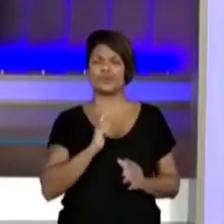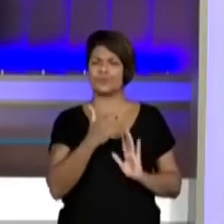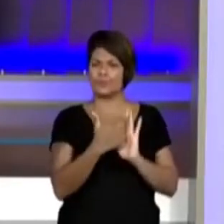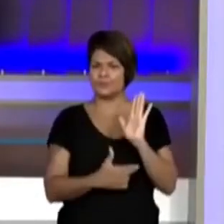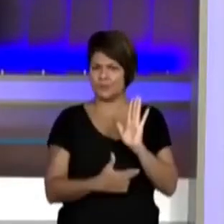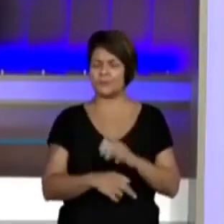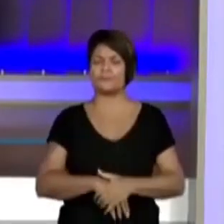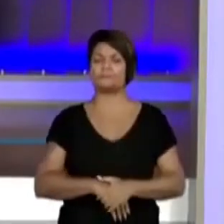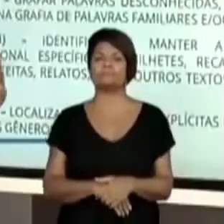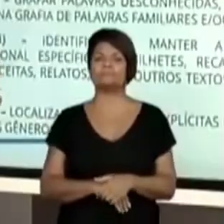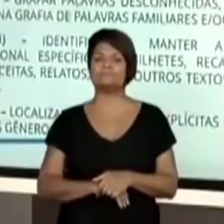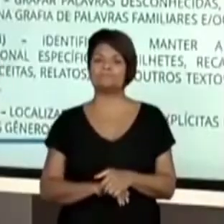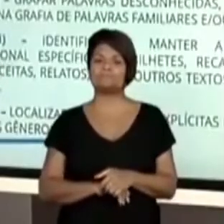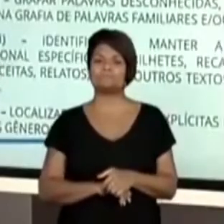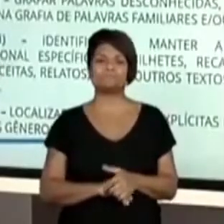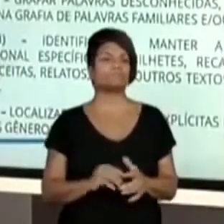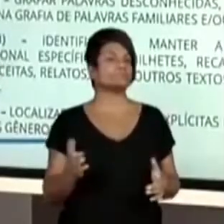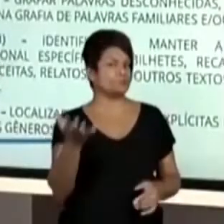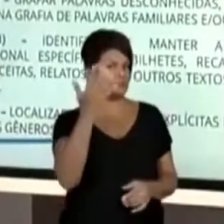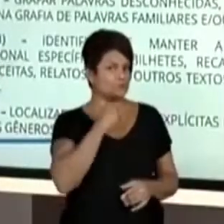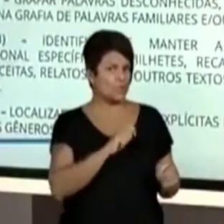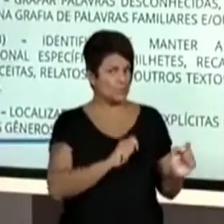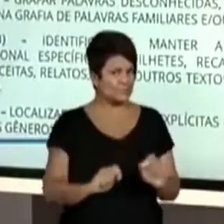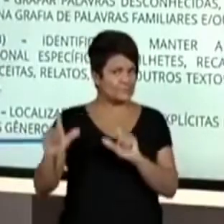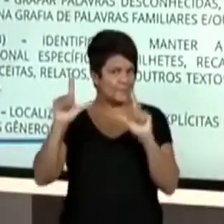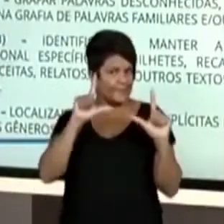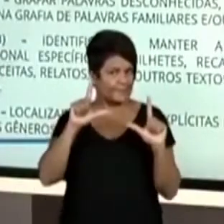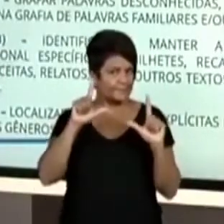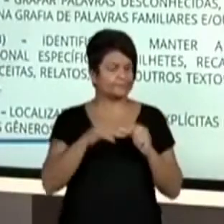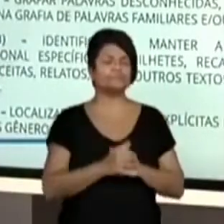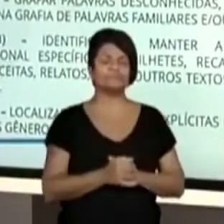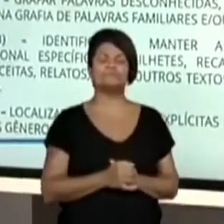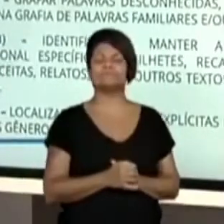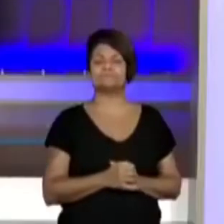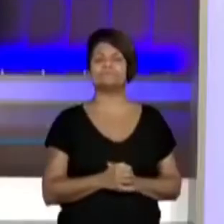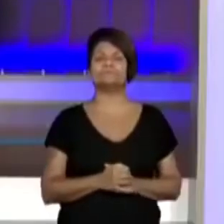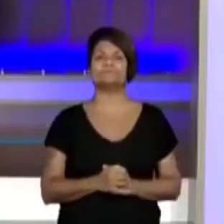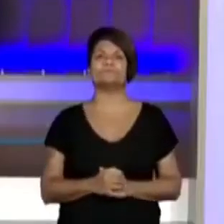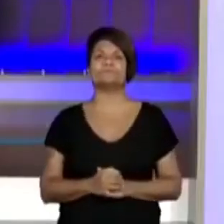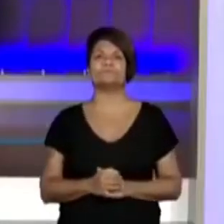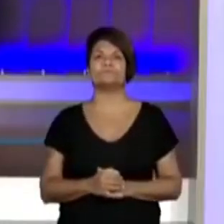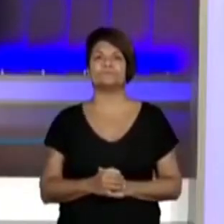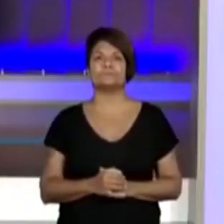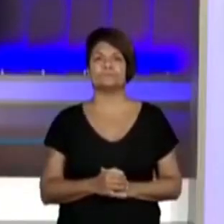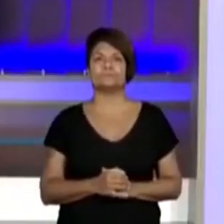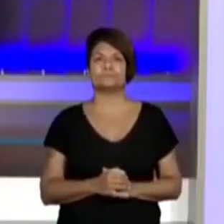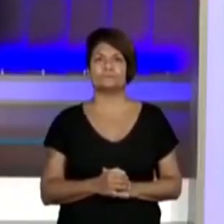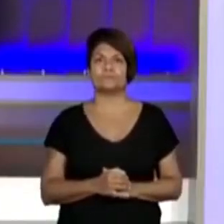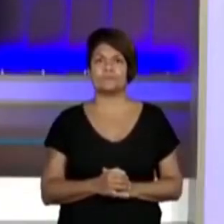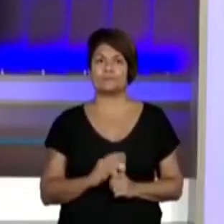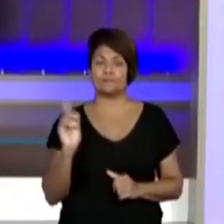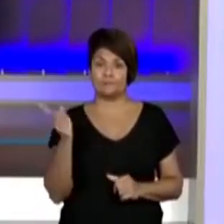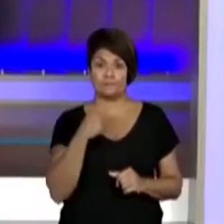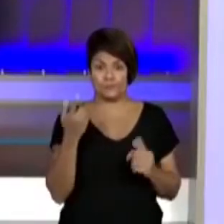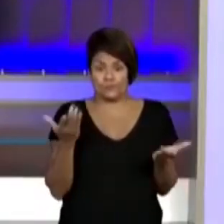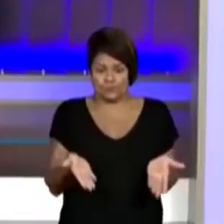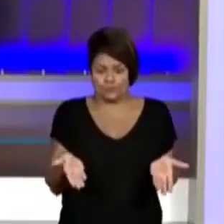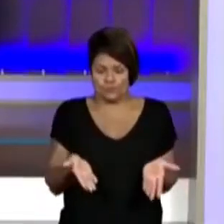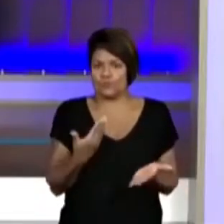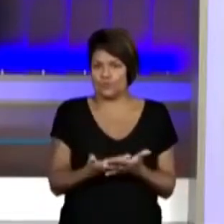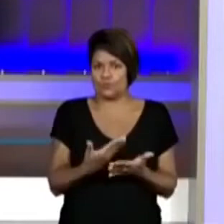receita. Vamos para a tela e vamos, enfim, para a receita. Para a nossa aula de